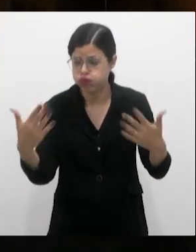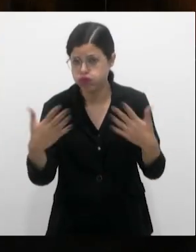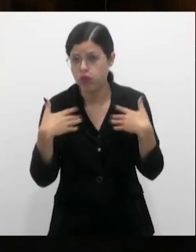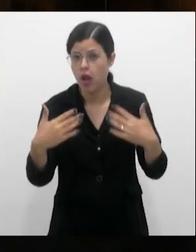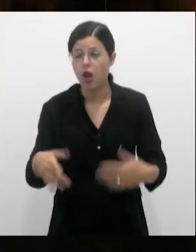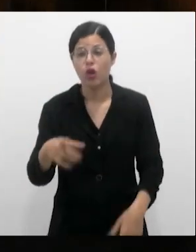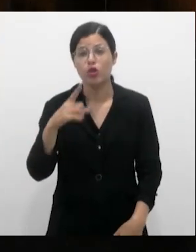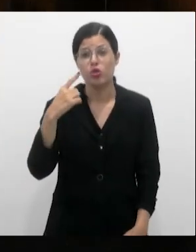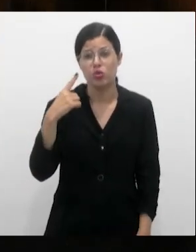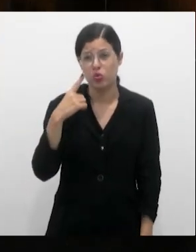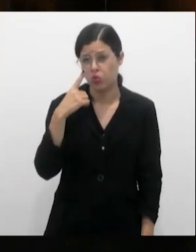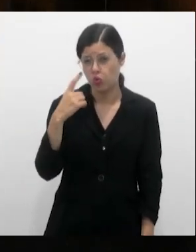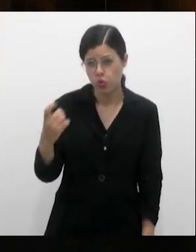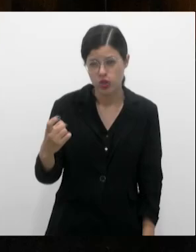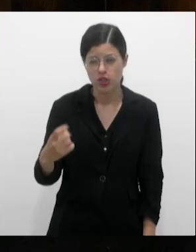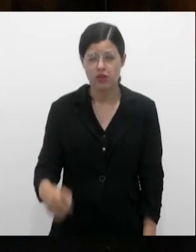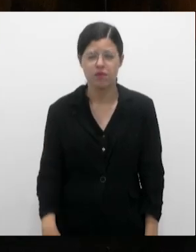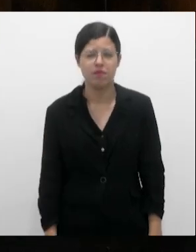Suja, imunda,